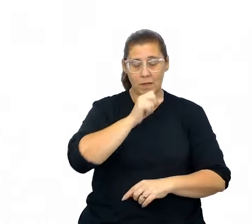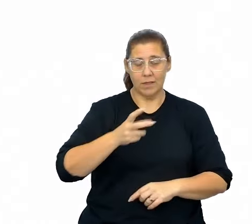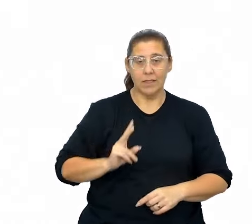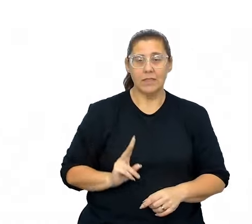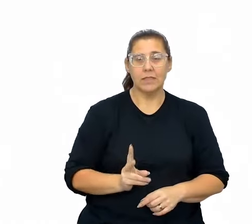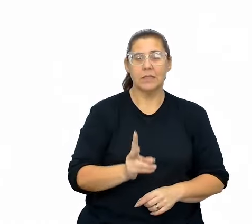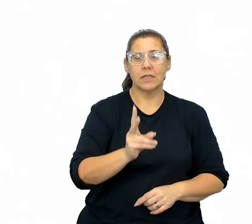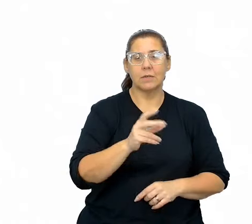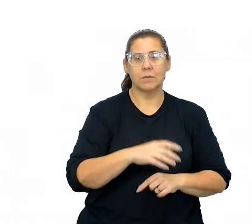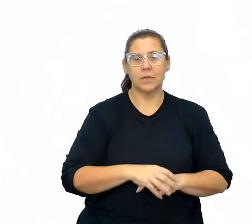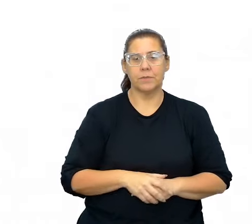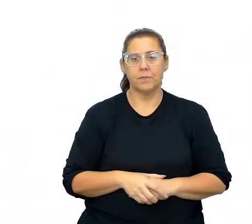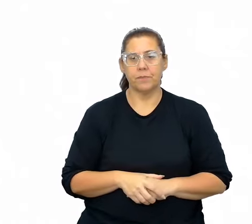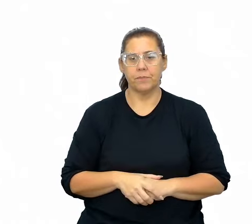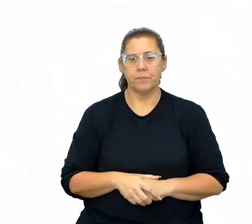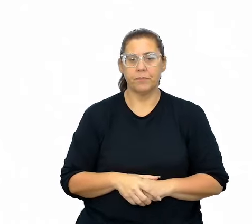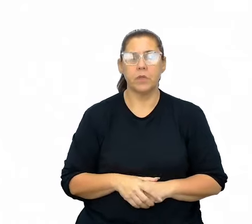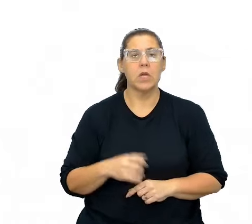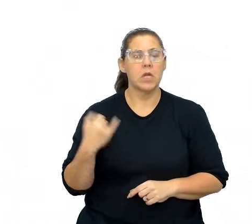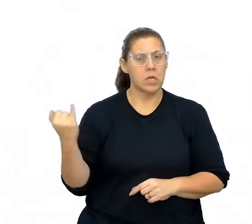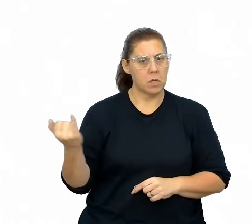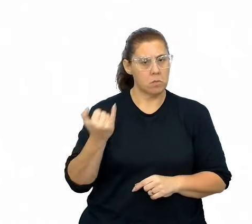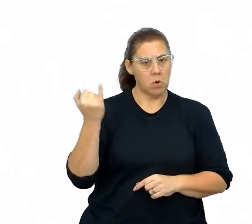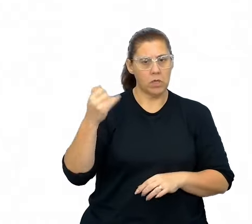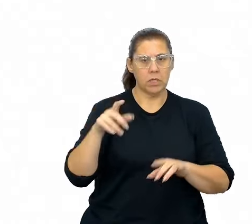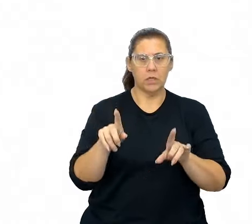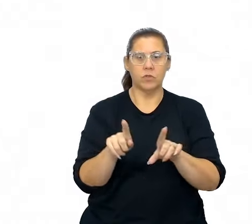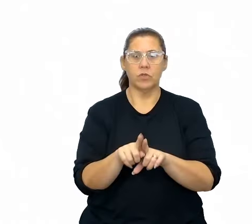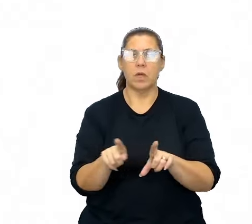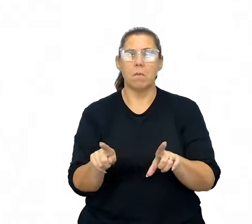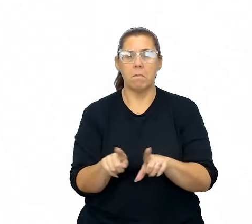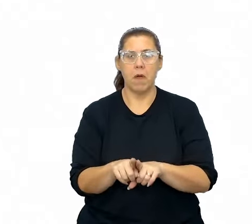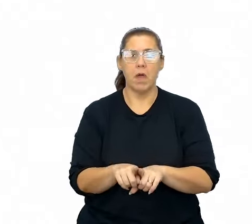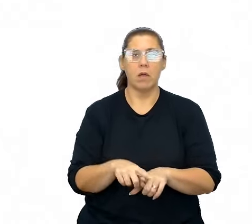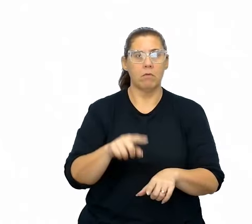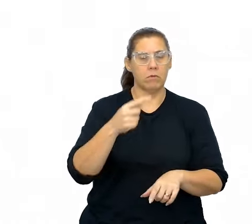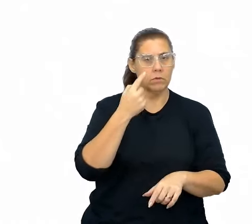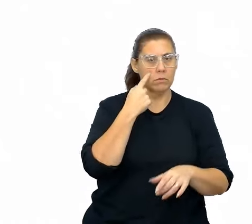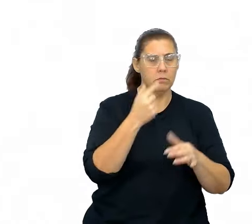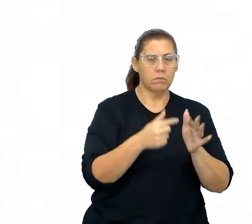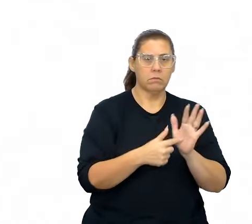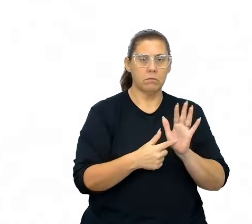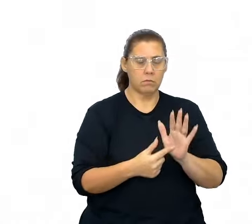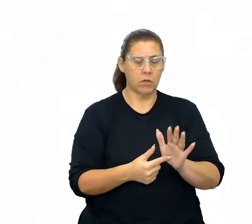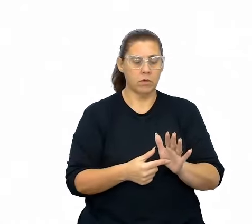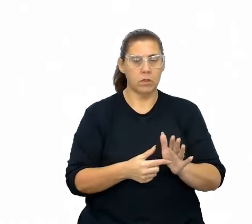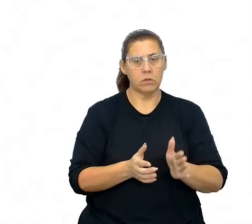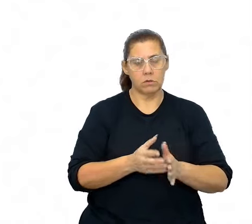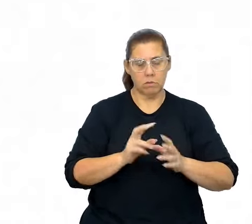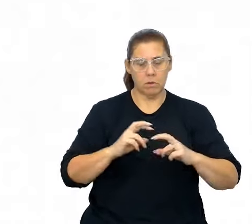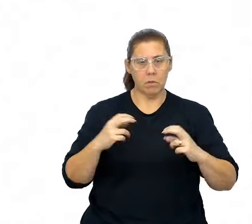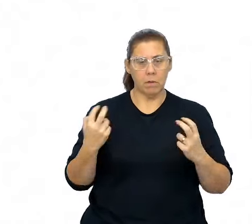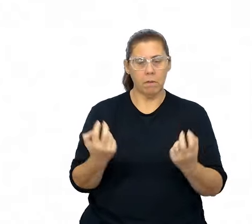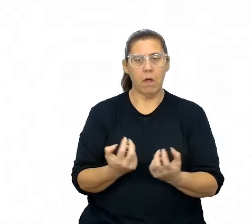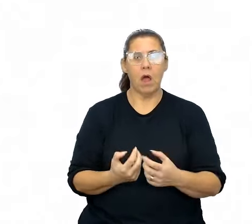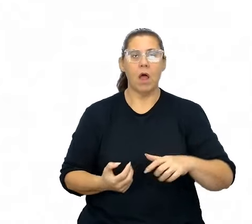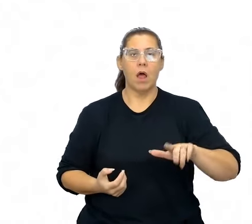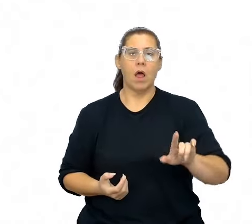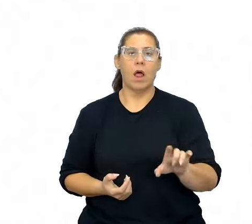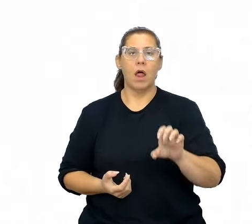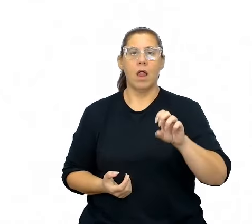Sempre. É importante também que vocês destaquem durante essa roda que as